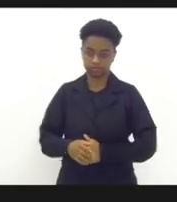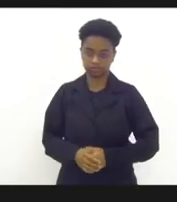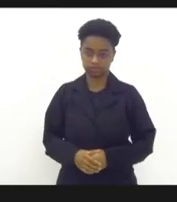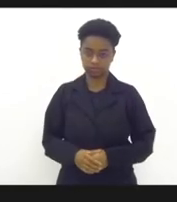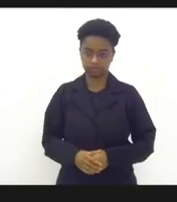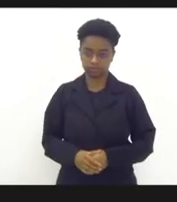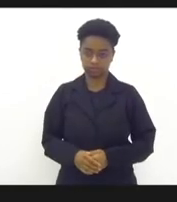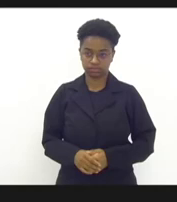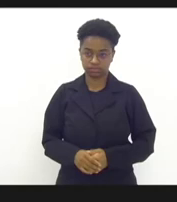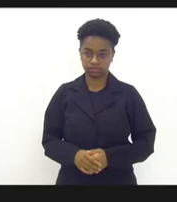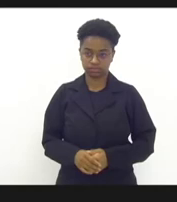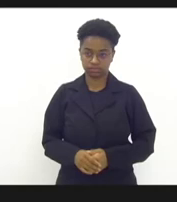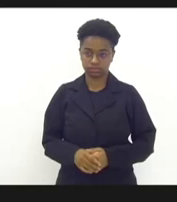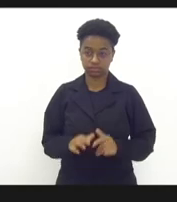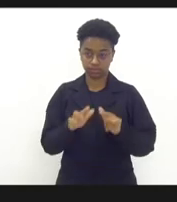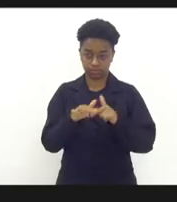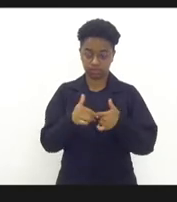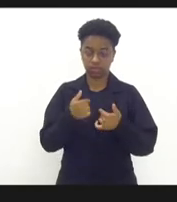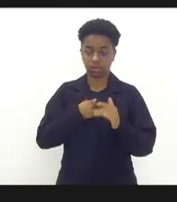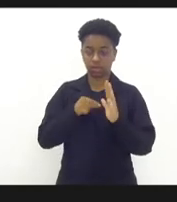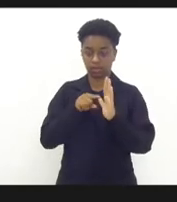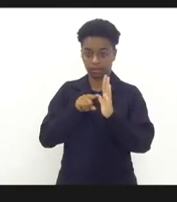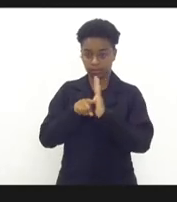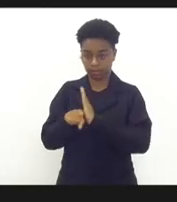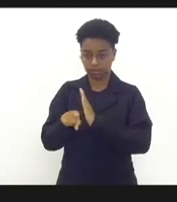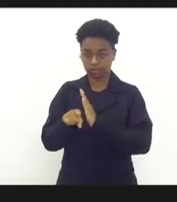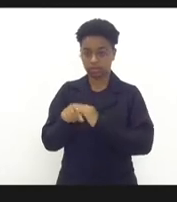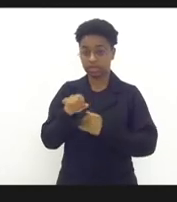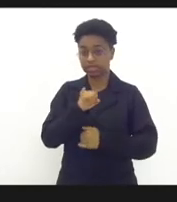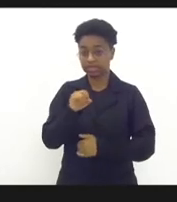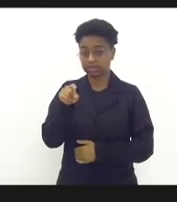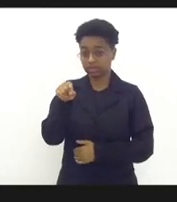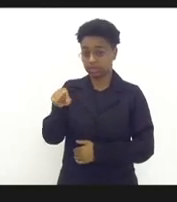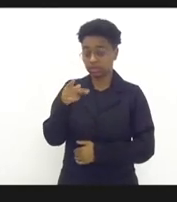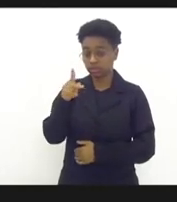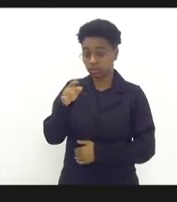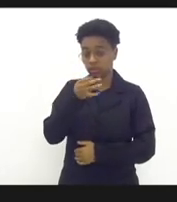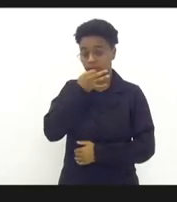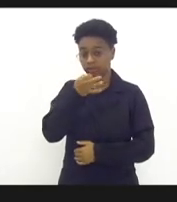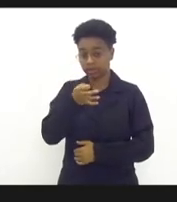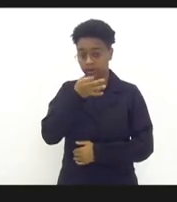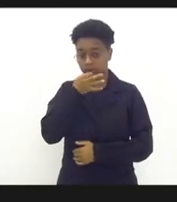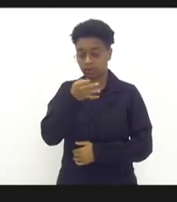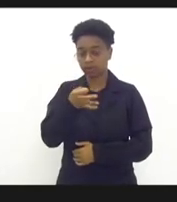Entende? Por isso que eu te perguntei se você acharia que esse tipo